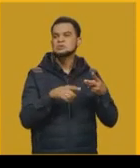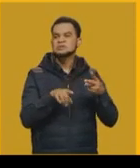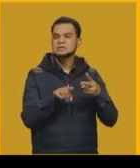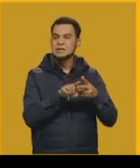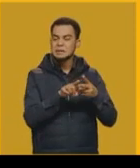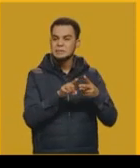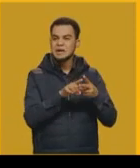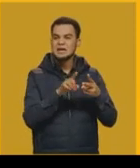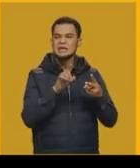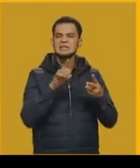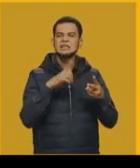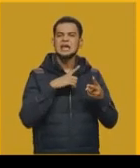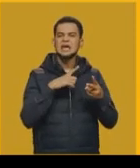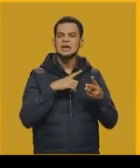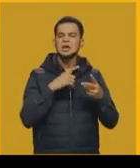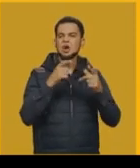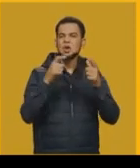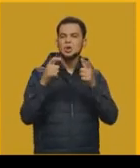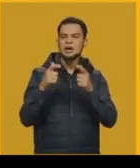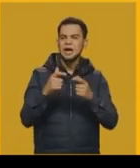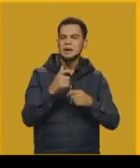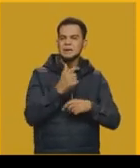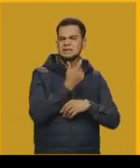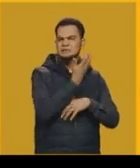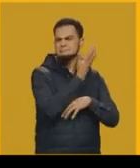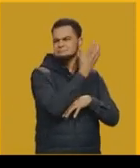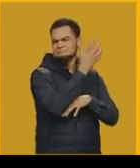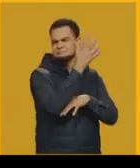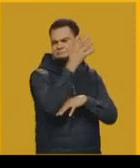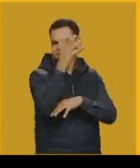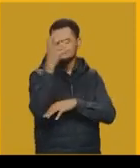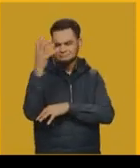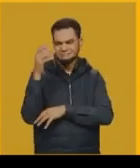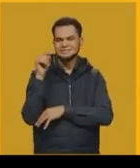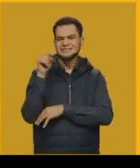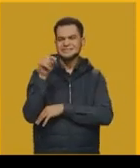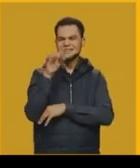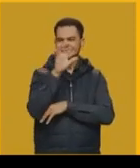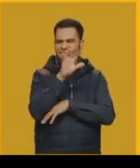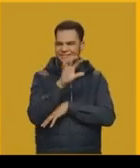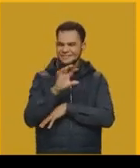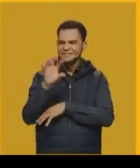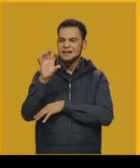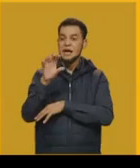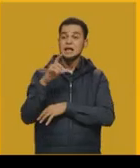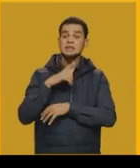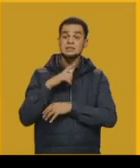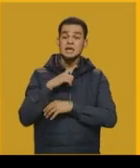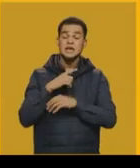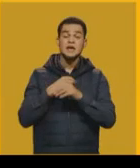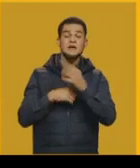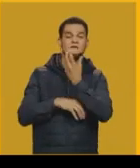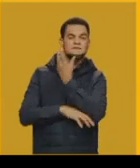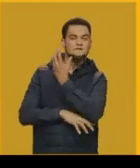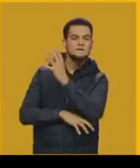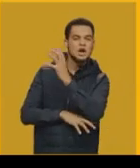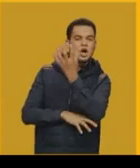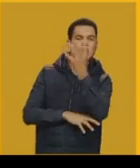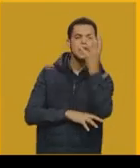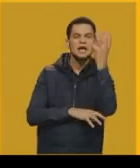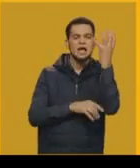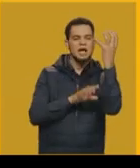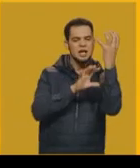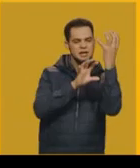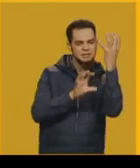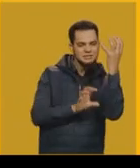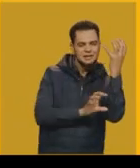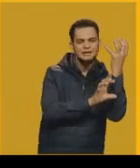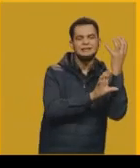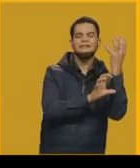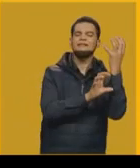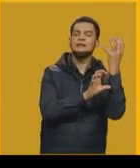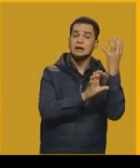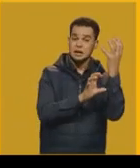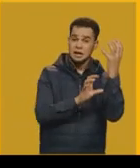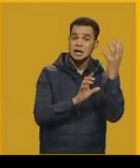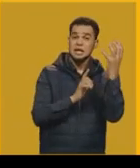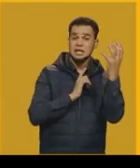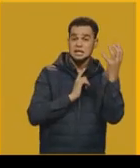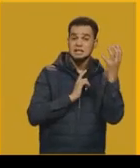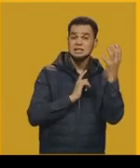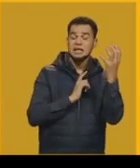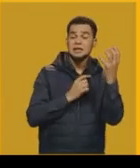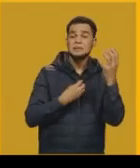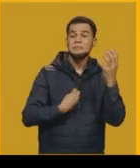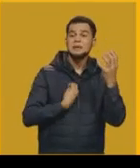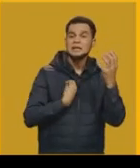e savanas, que está mais na região centro-sul. Temos aí florestas tropicais e o clima mediterrâneo. E a gente tem a presença